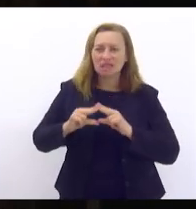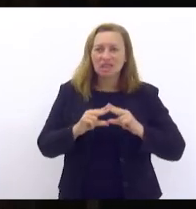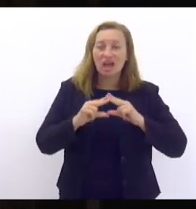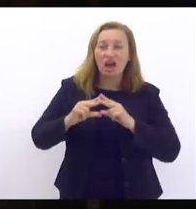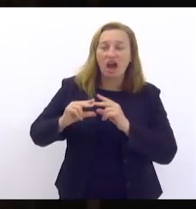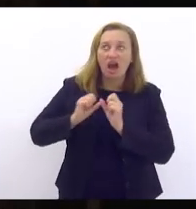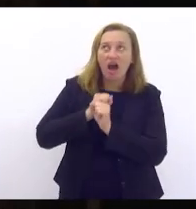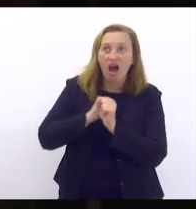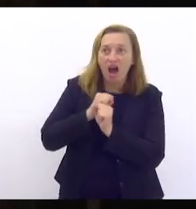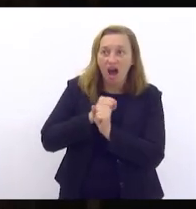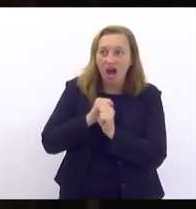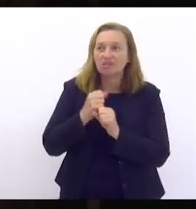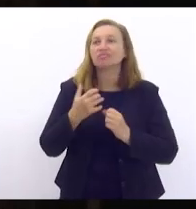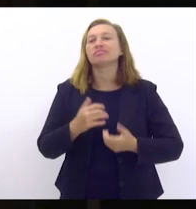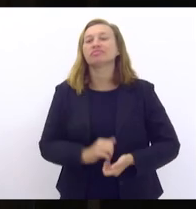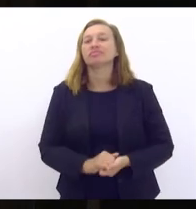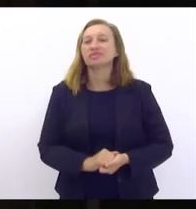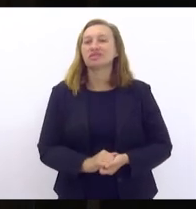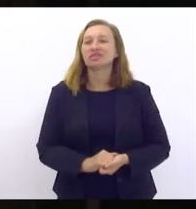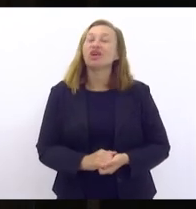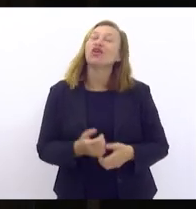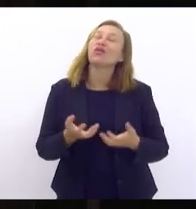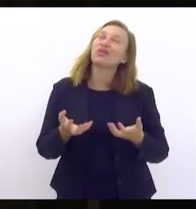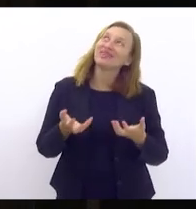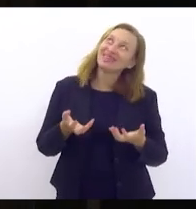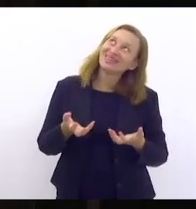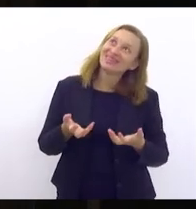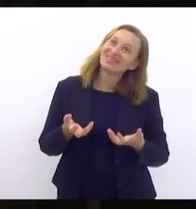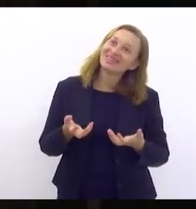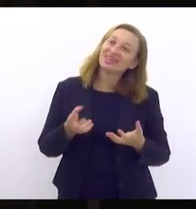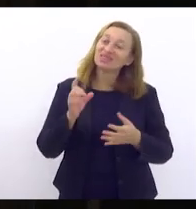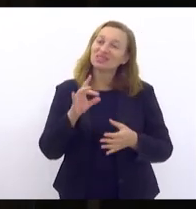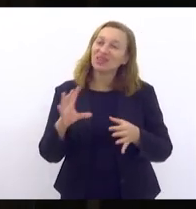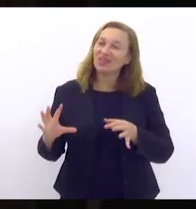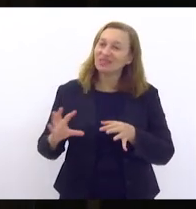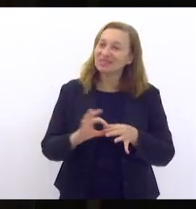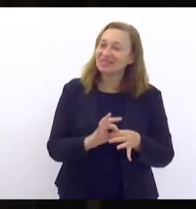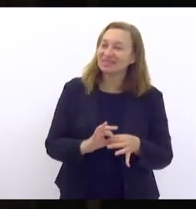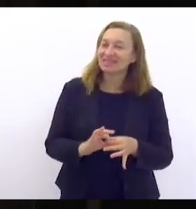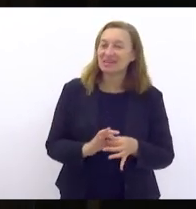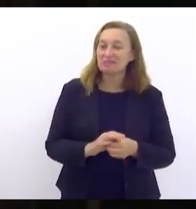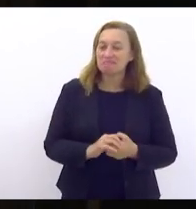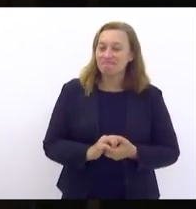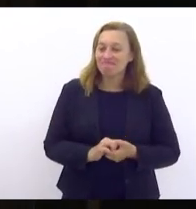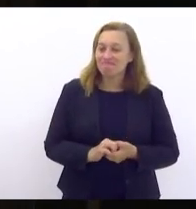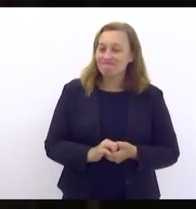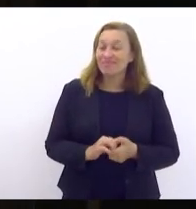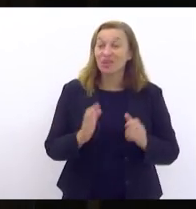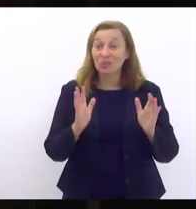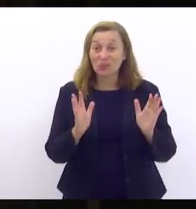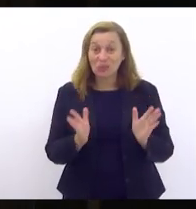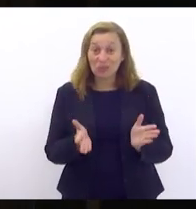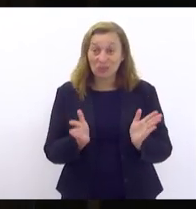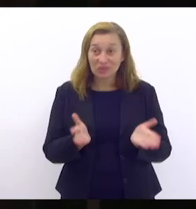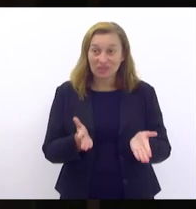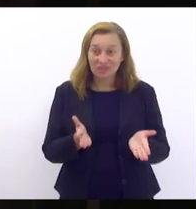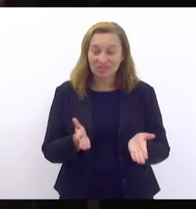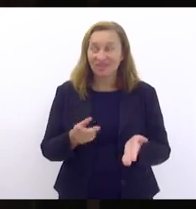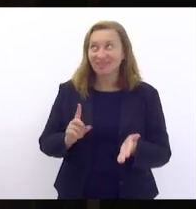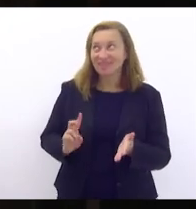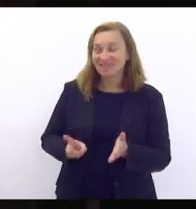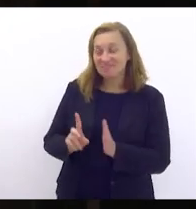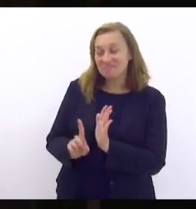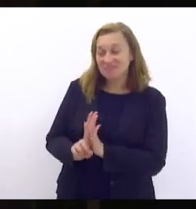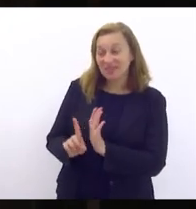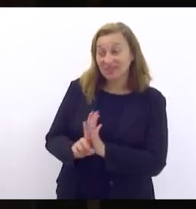anos e eu queria só cumprimentar o seguinte hoje eu sempre pergunto